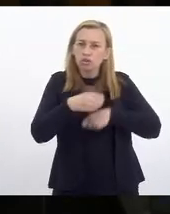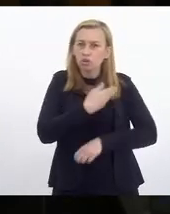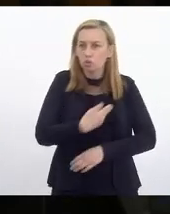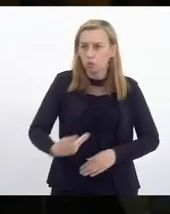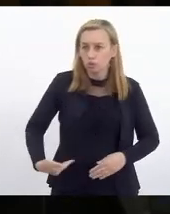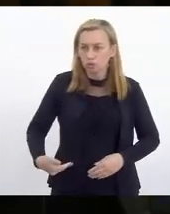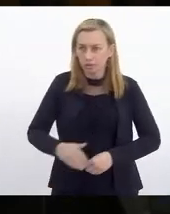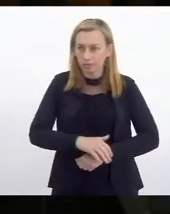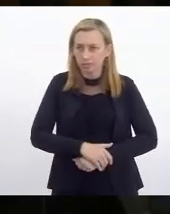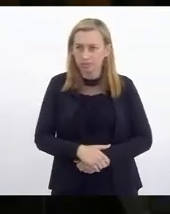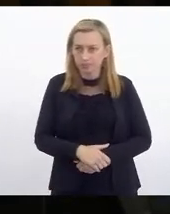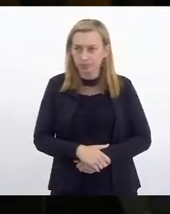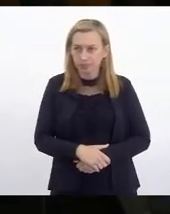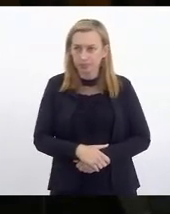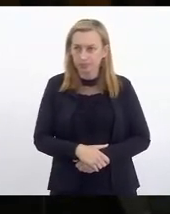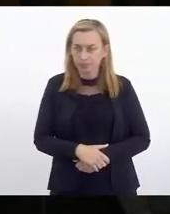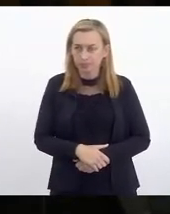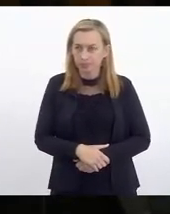pública.